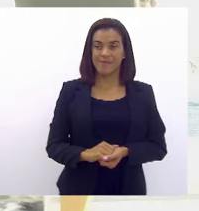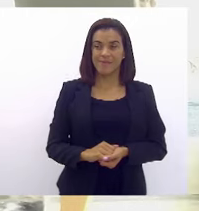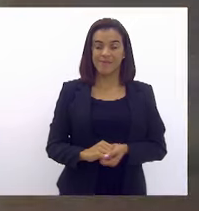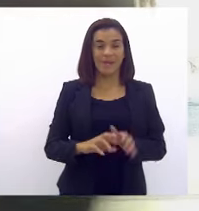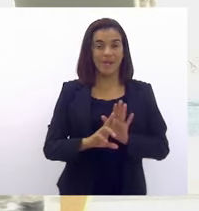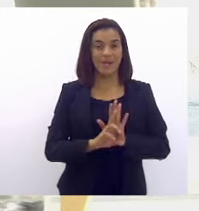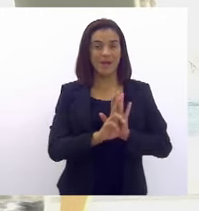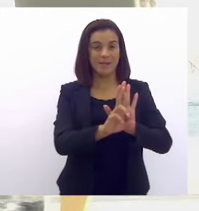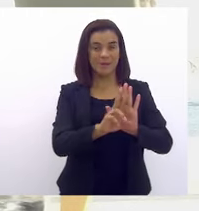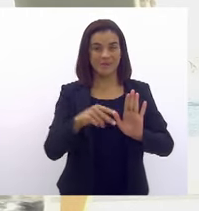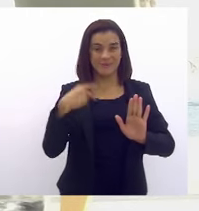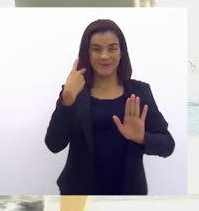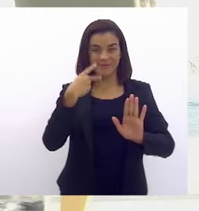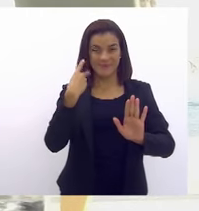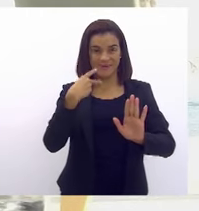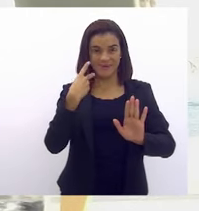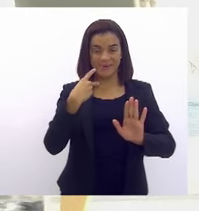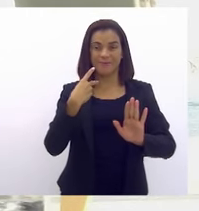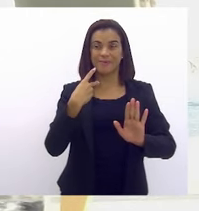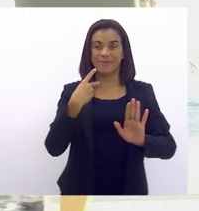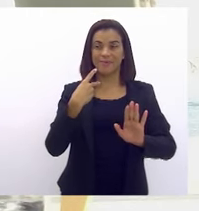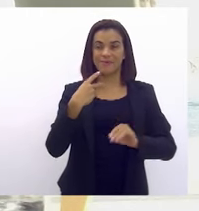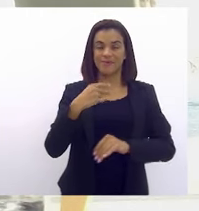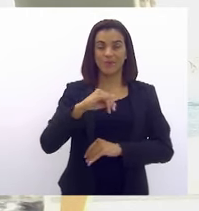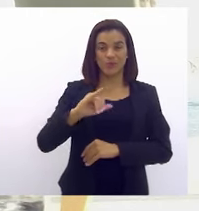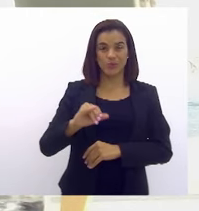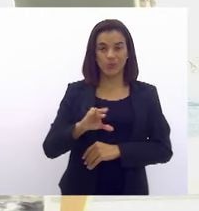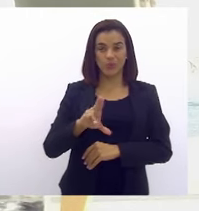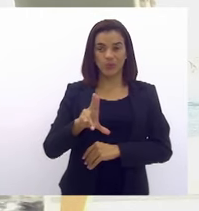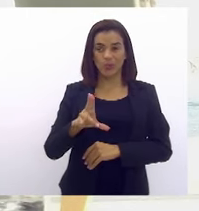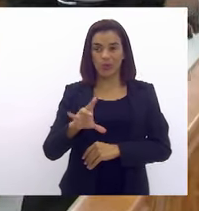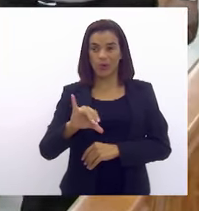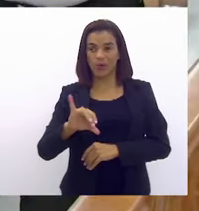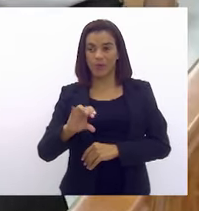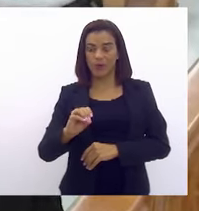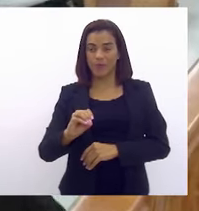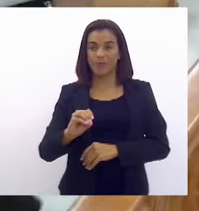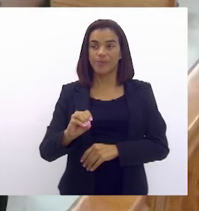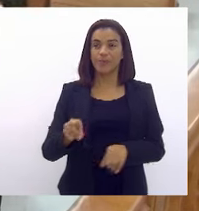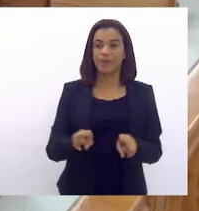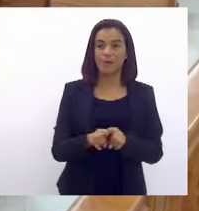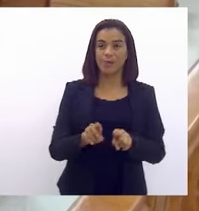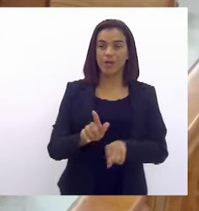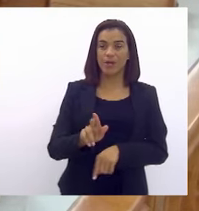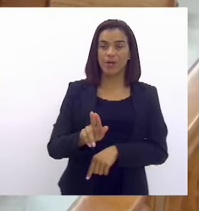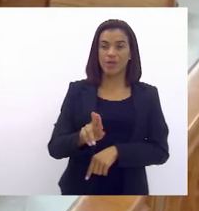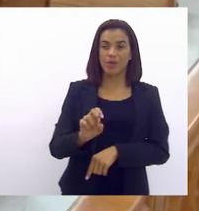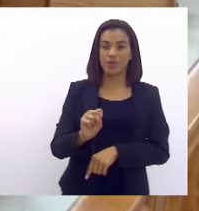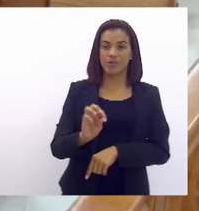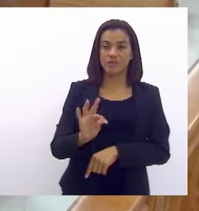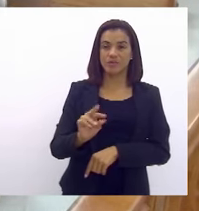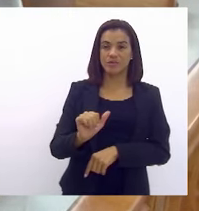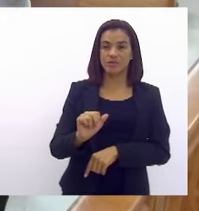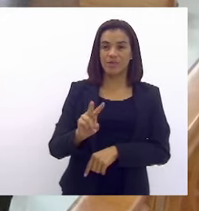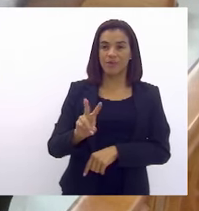Representando o vereador aí, Júlio Carolino. E Gustavo Camacho, da Somar.